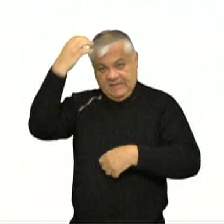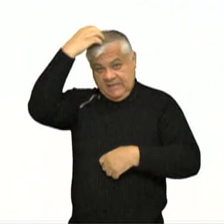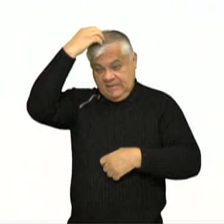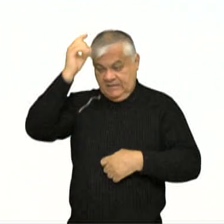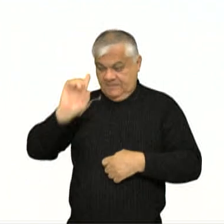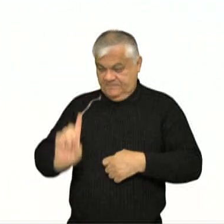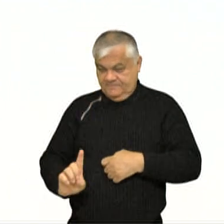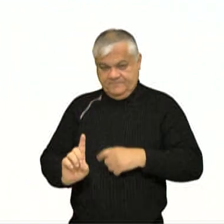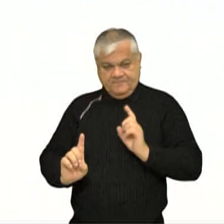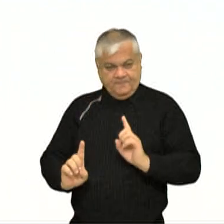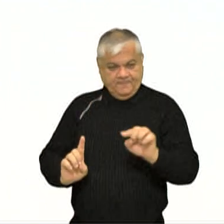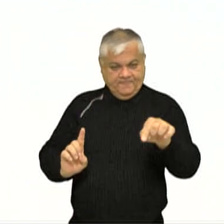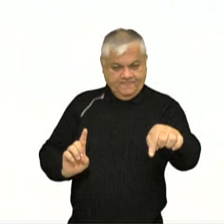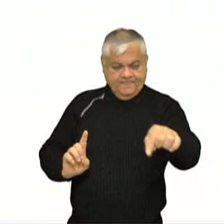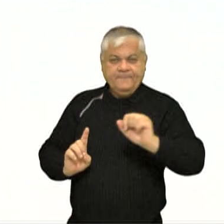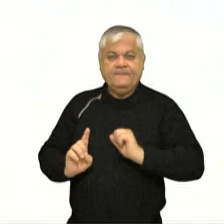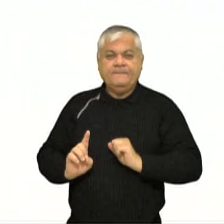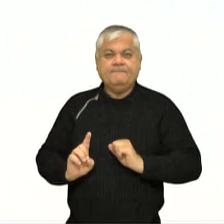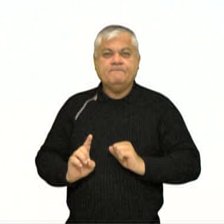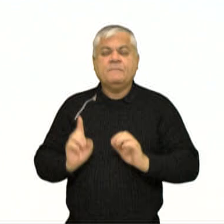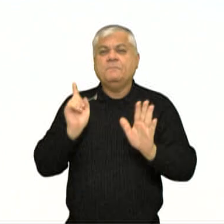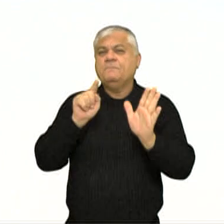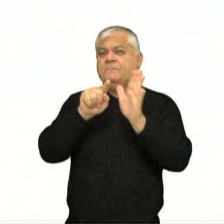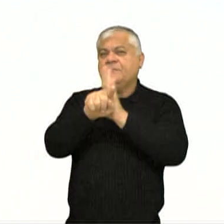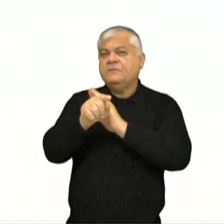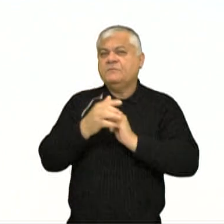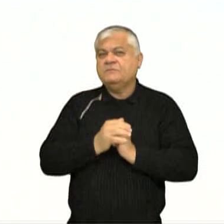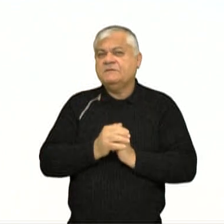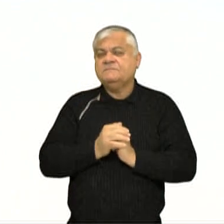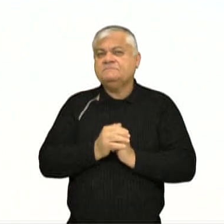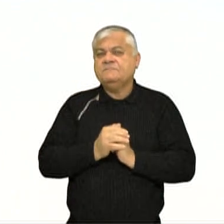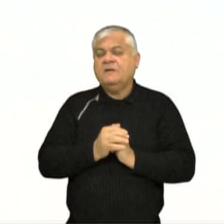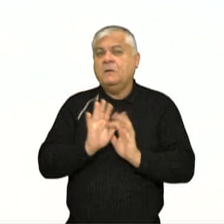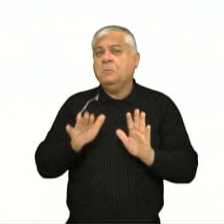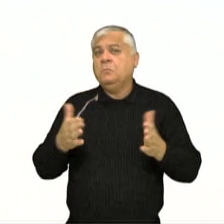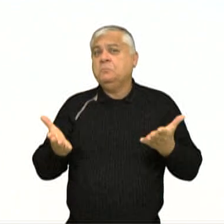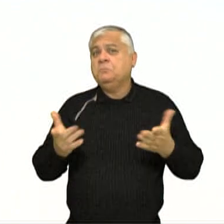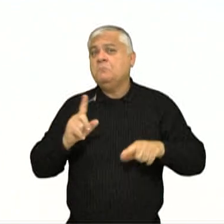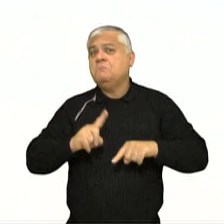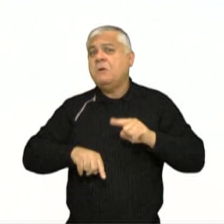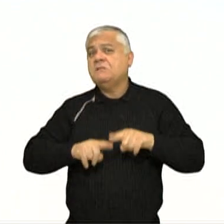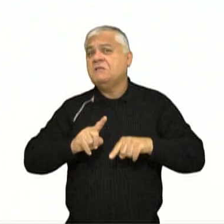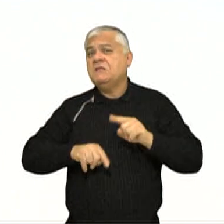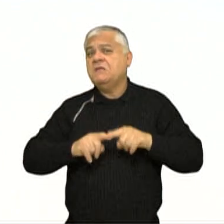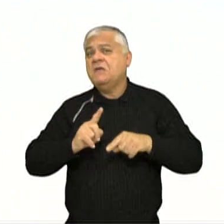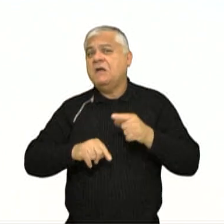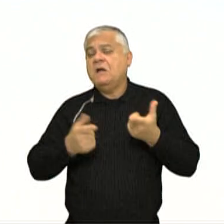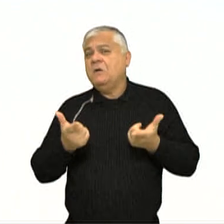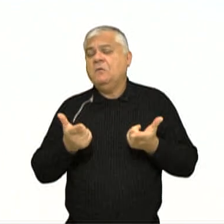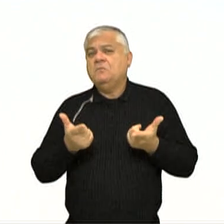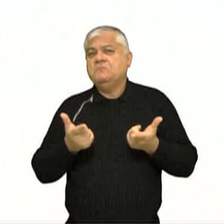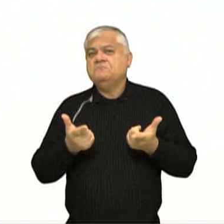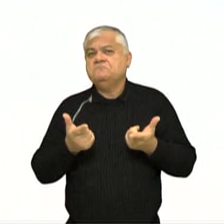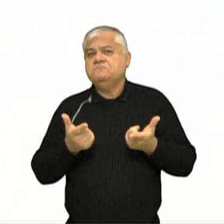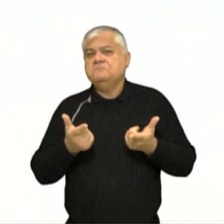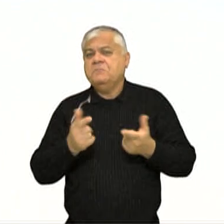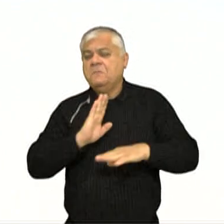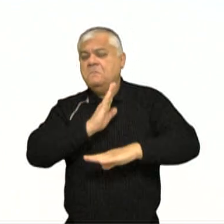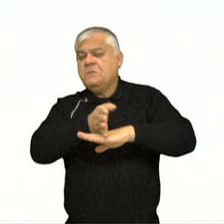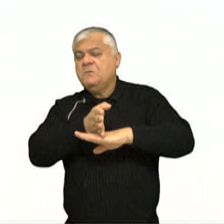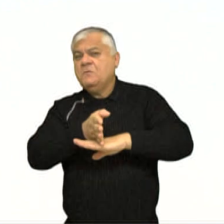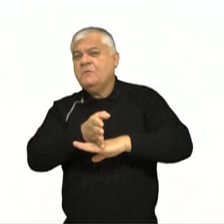tabuleiro. E aqui surge uma pergunta: qual o material mínimo exigido para se dar mate ao